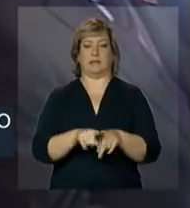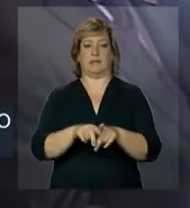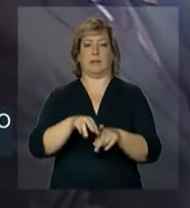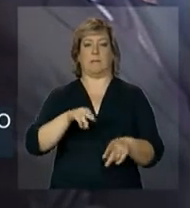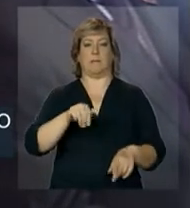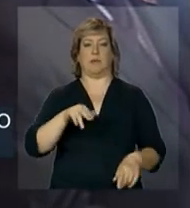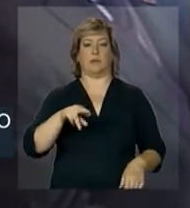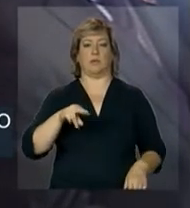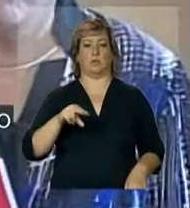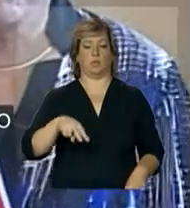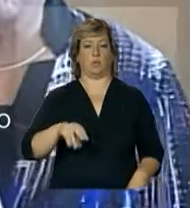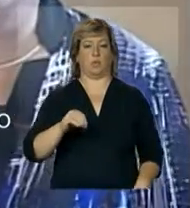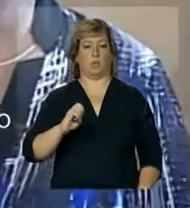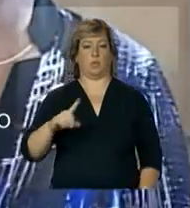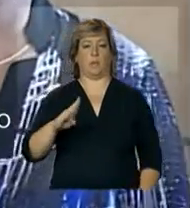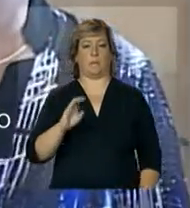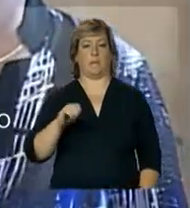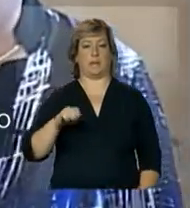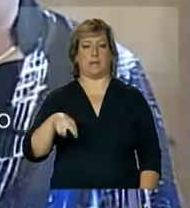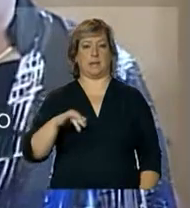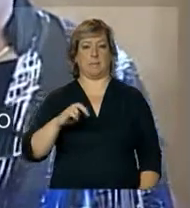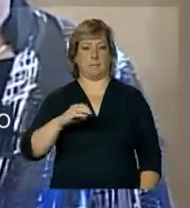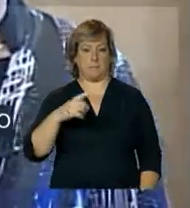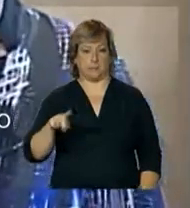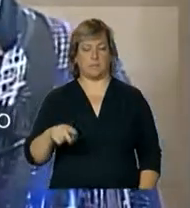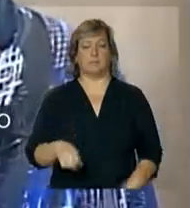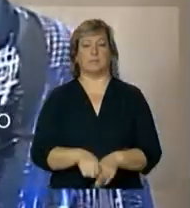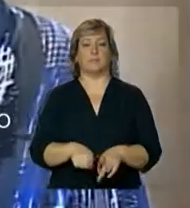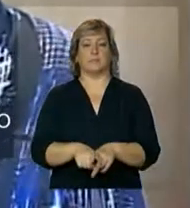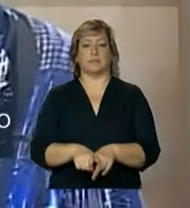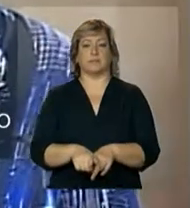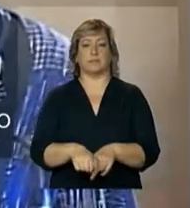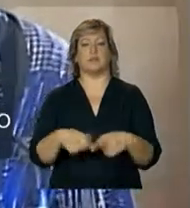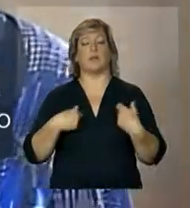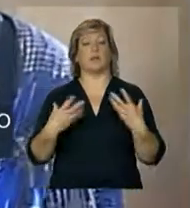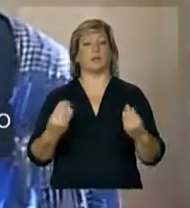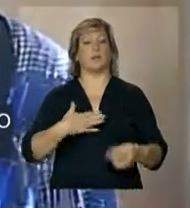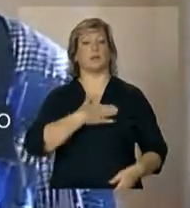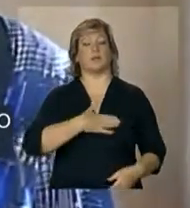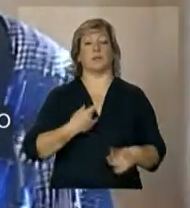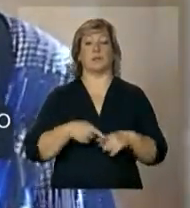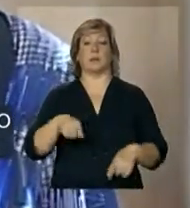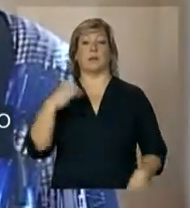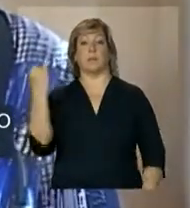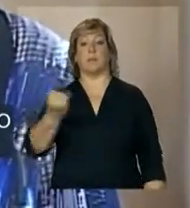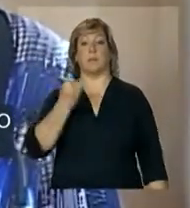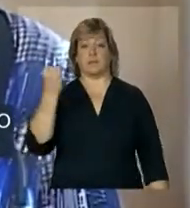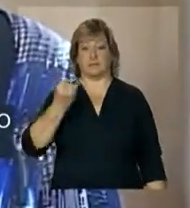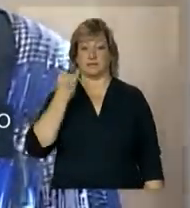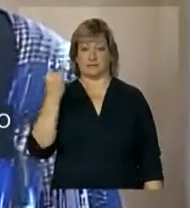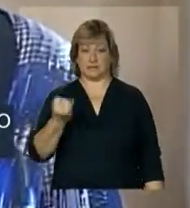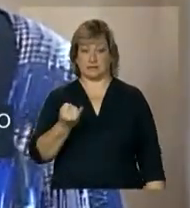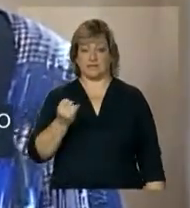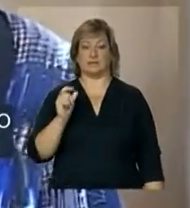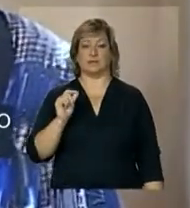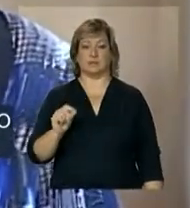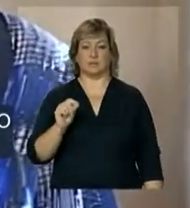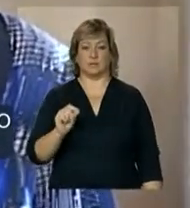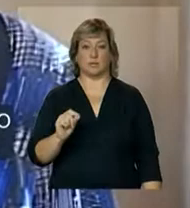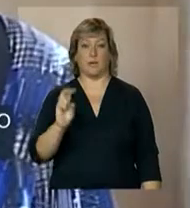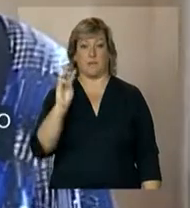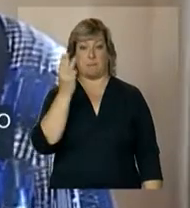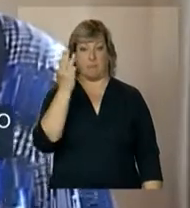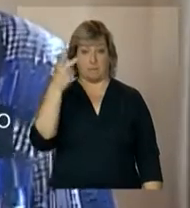Benquimão. E eu fico muito honrada pela importância que o